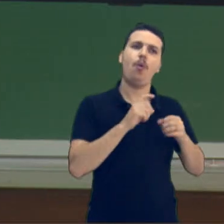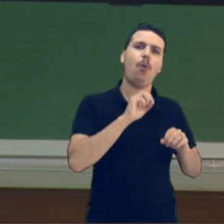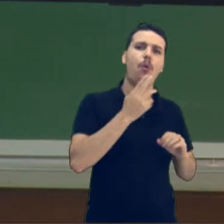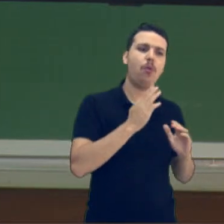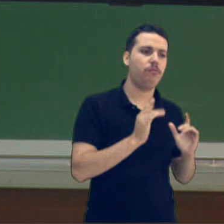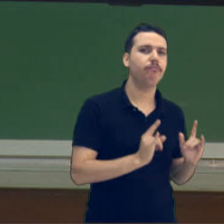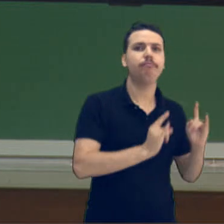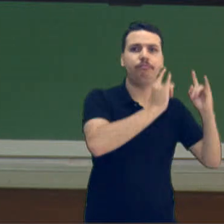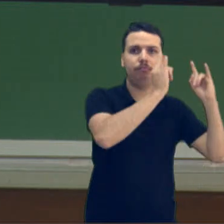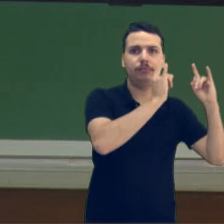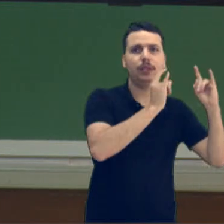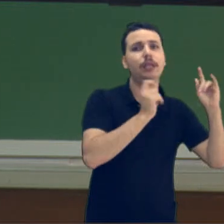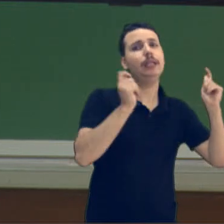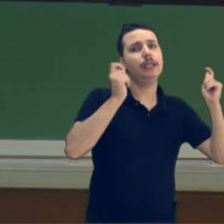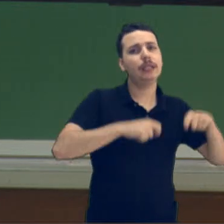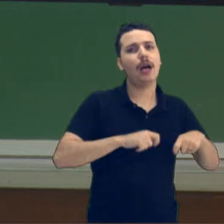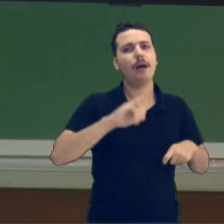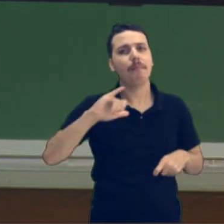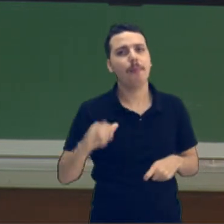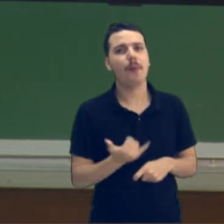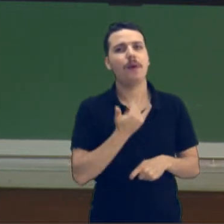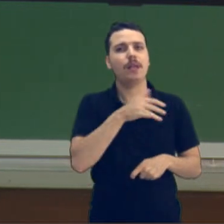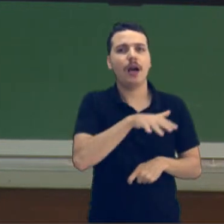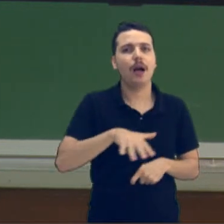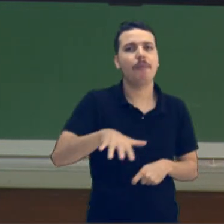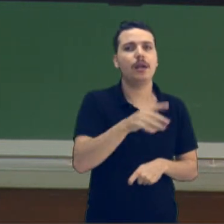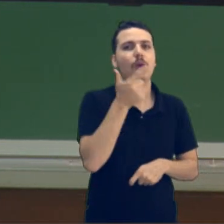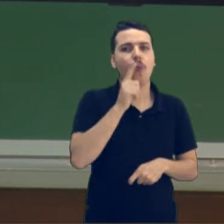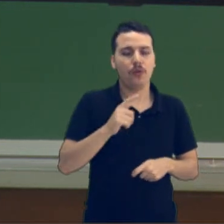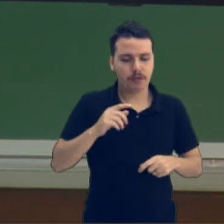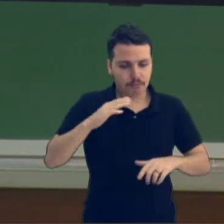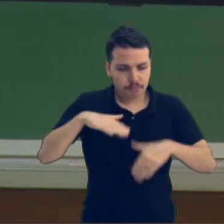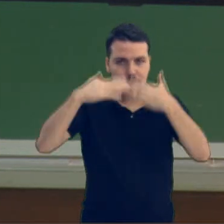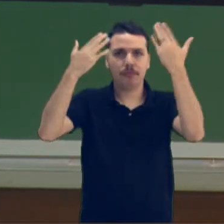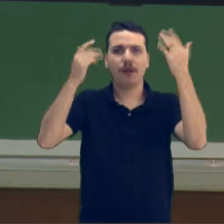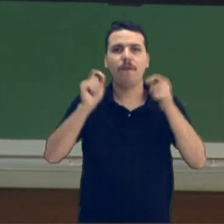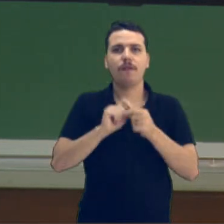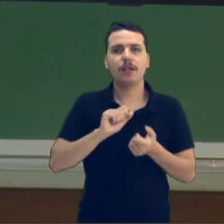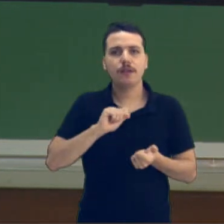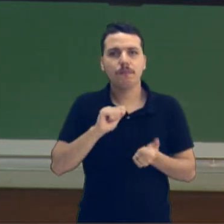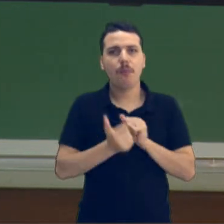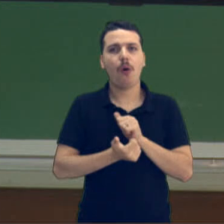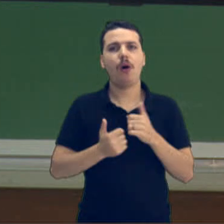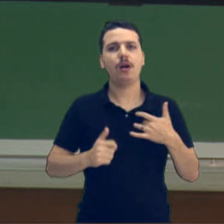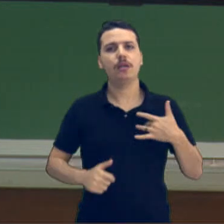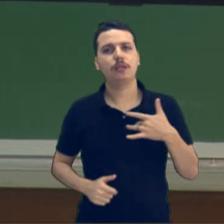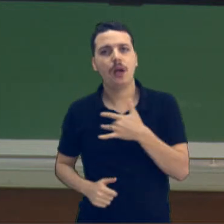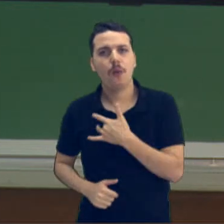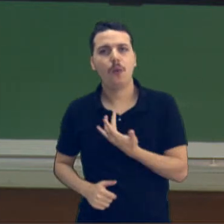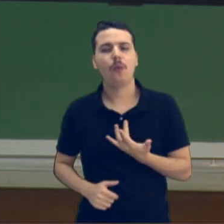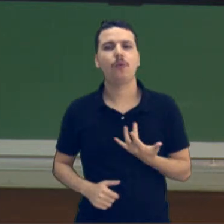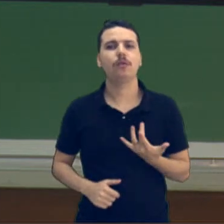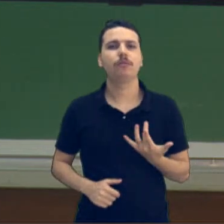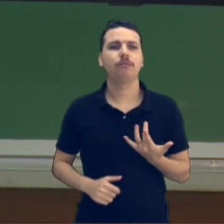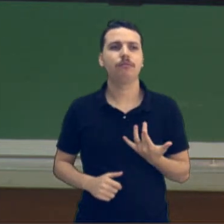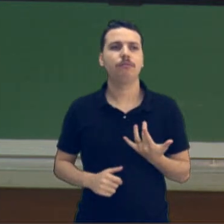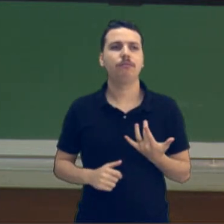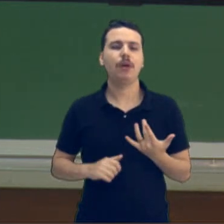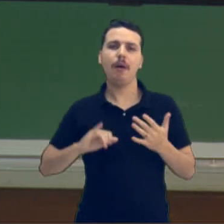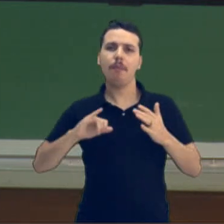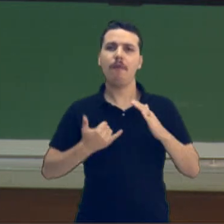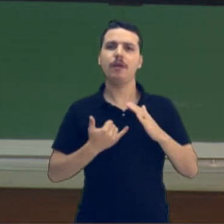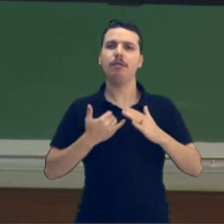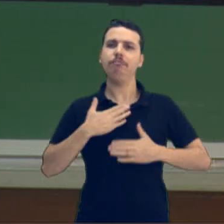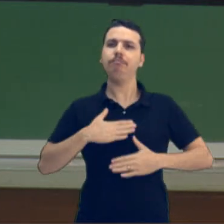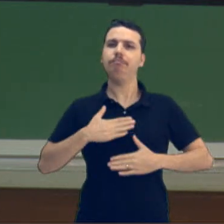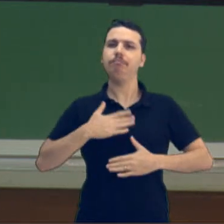dessas modalidades, desses ambientes para se desenvolver, para fazer um esporte, por saúde, por lazer, né, melhorando a